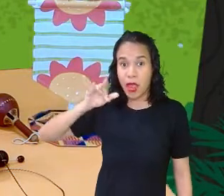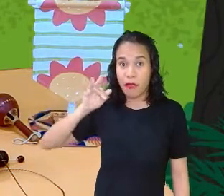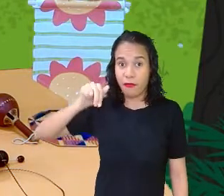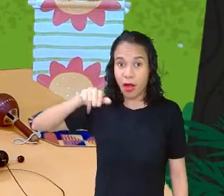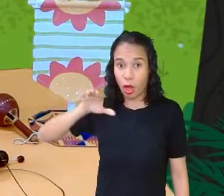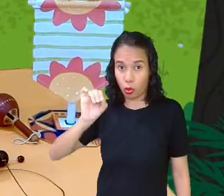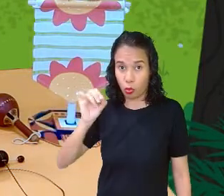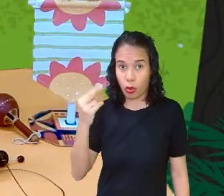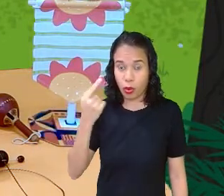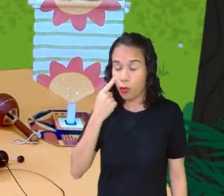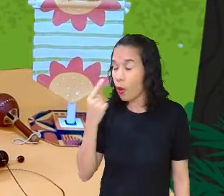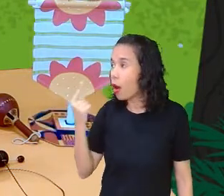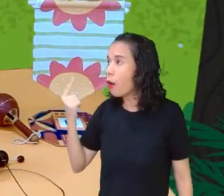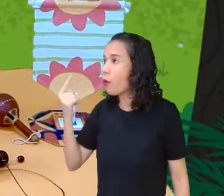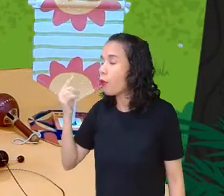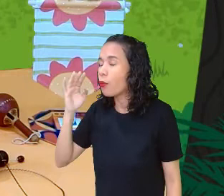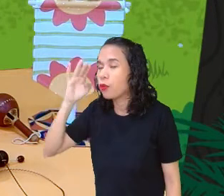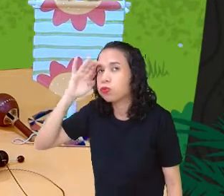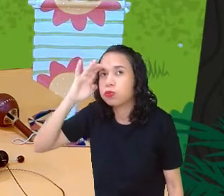menos assim, ó.